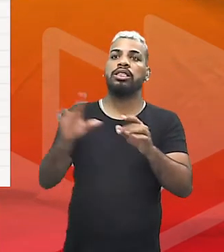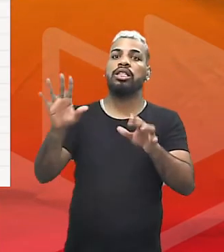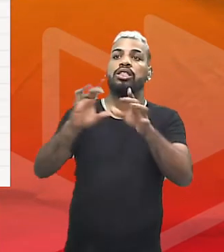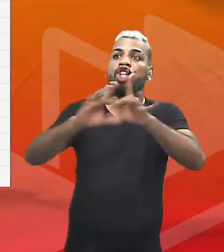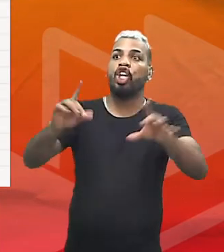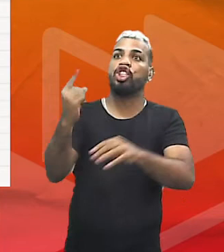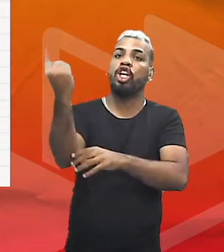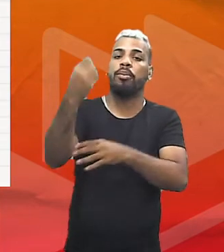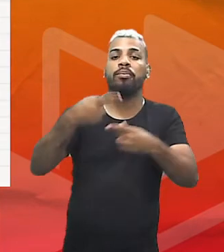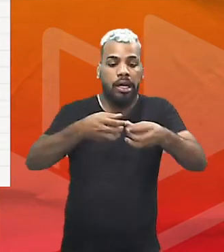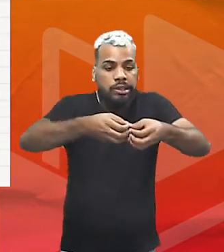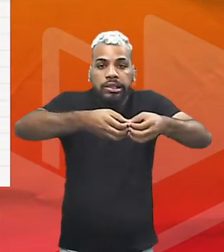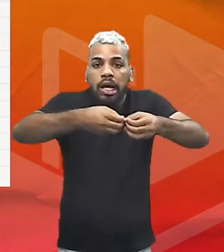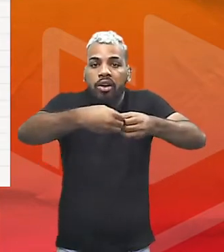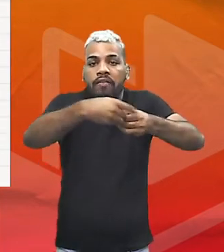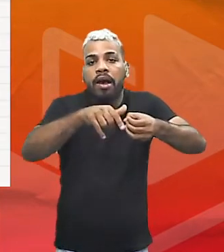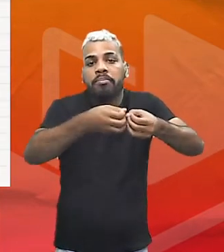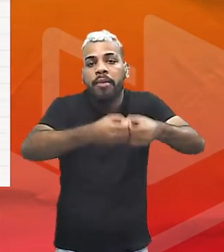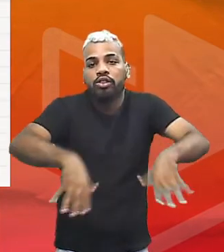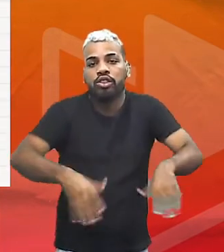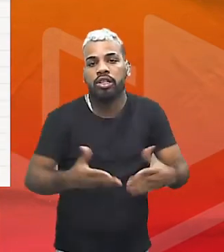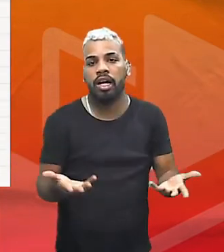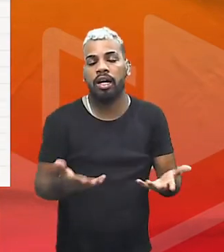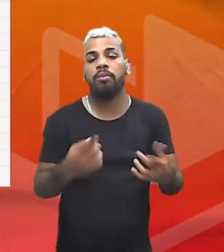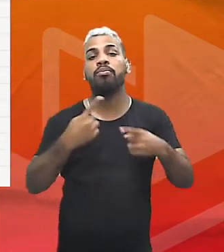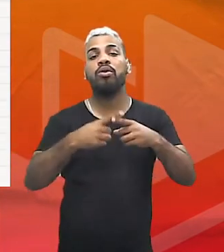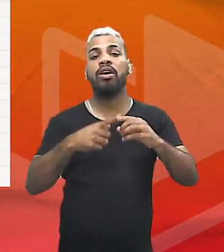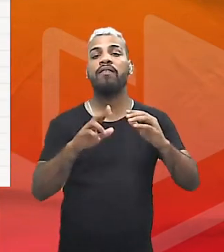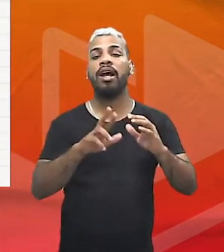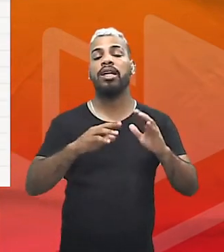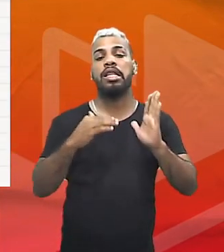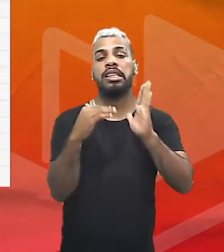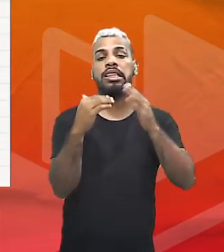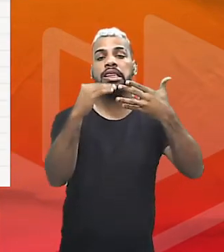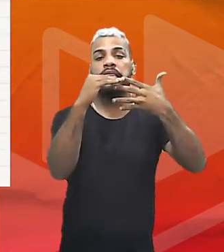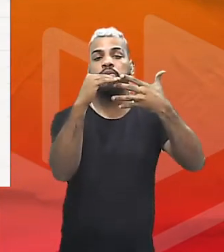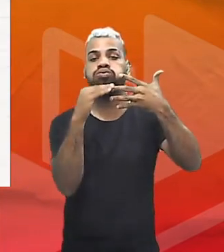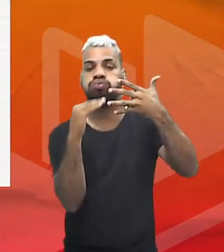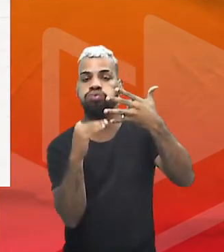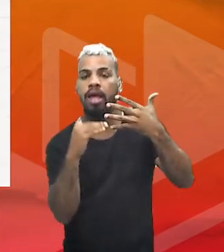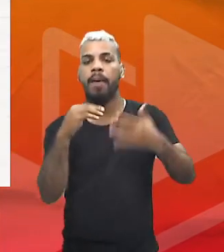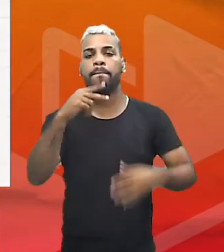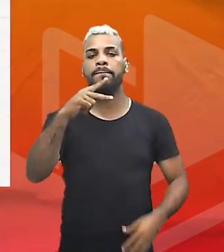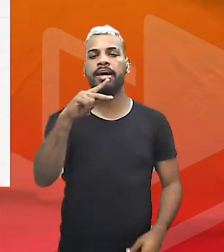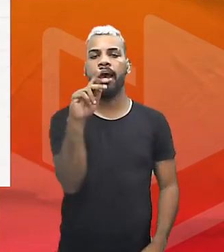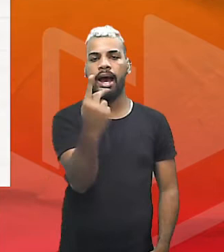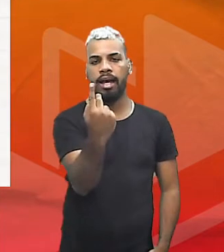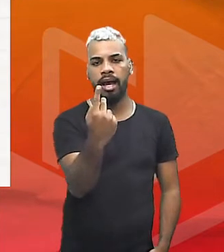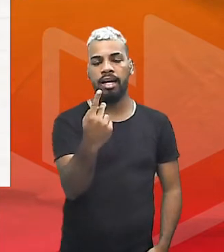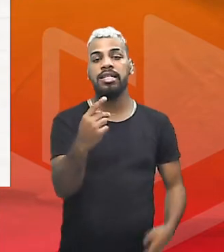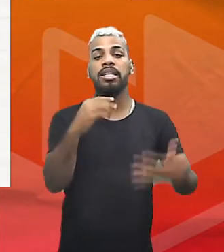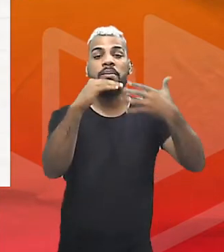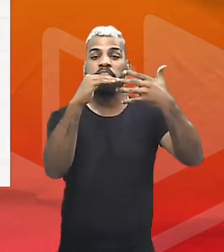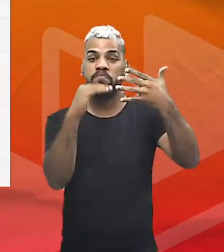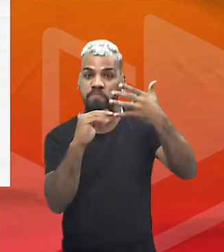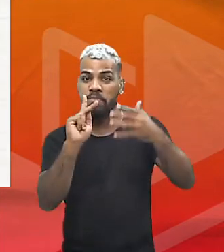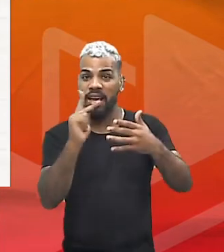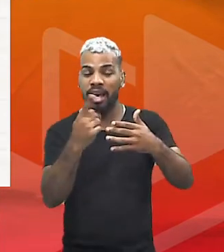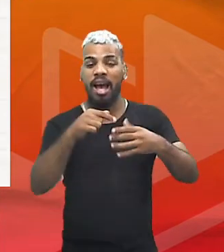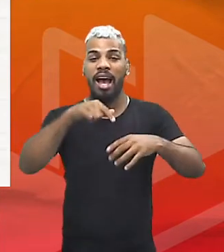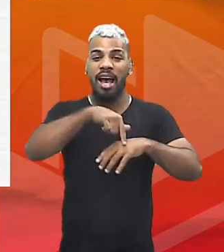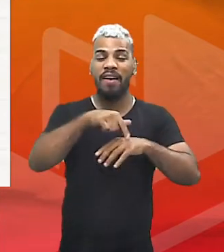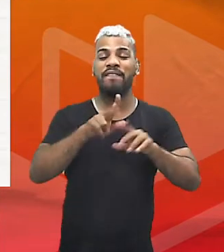prejudica isso porque abaixo o PH e baixando o PH o ambiente fica ácido aí quando você faz isso